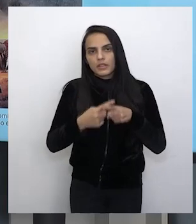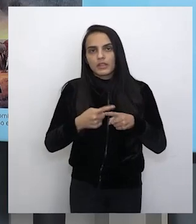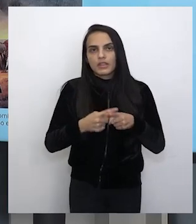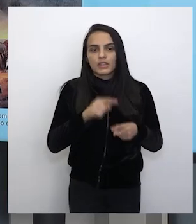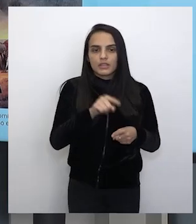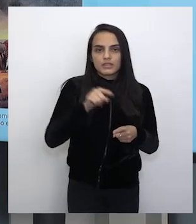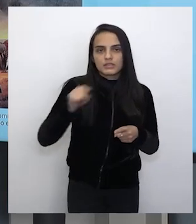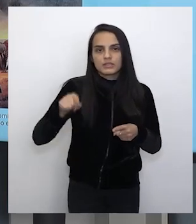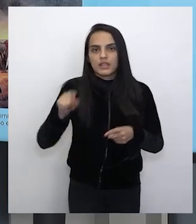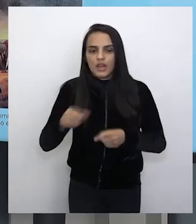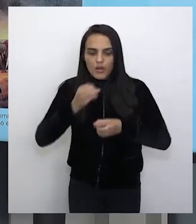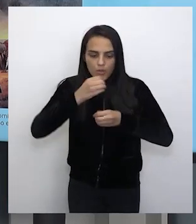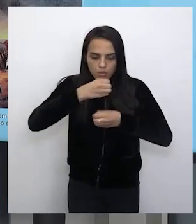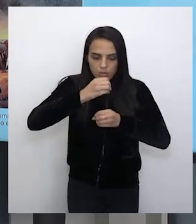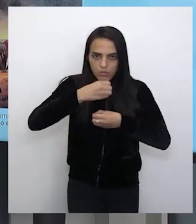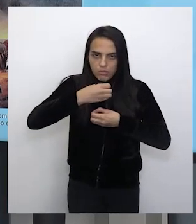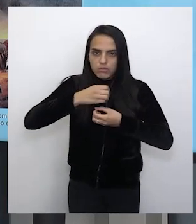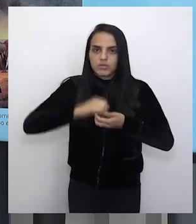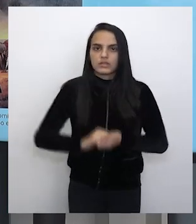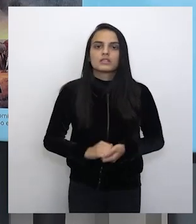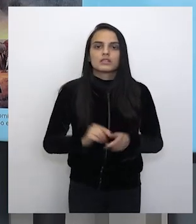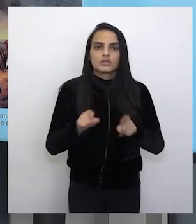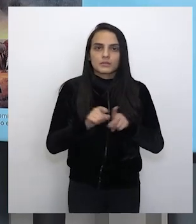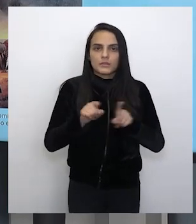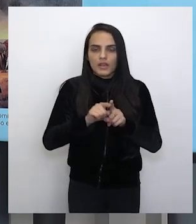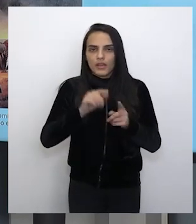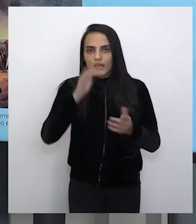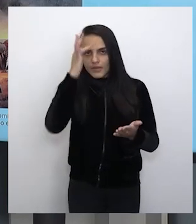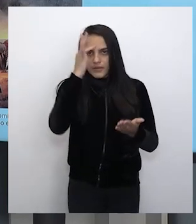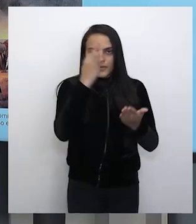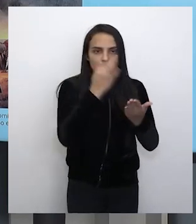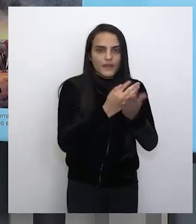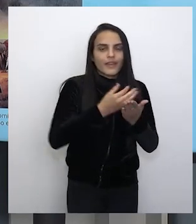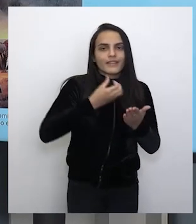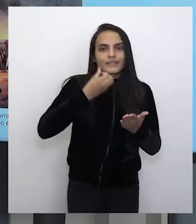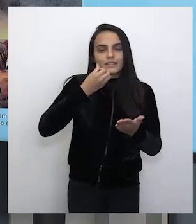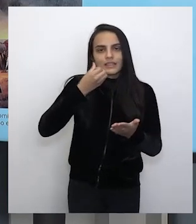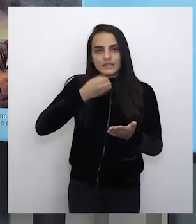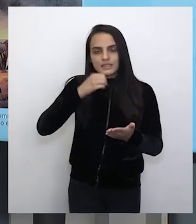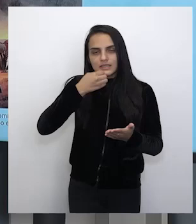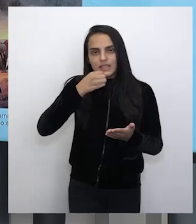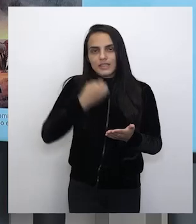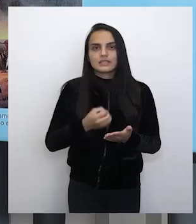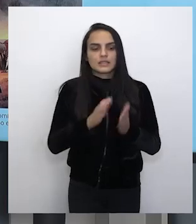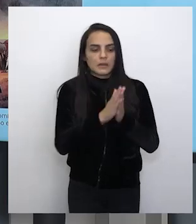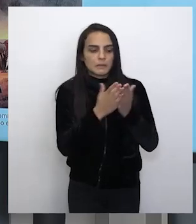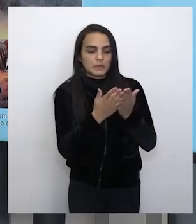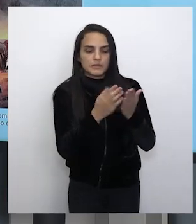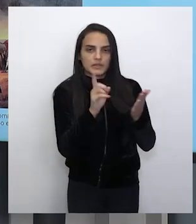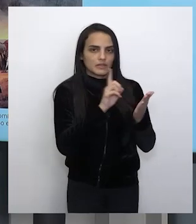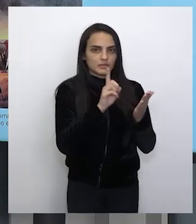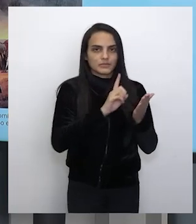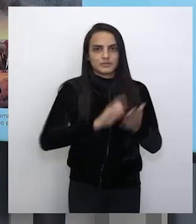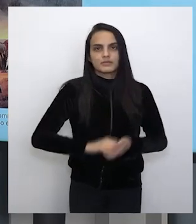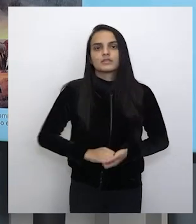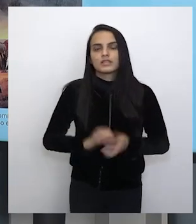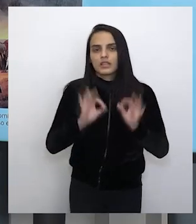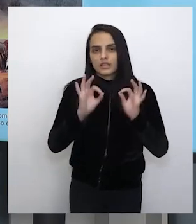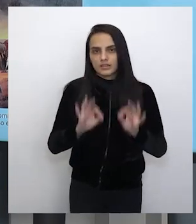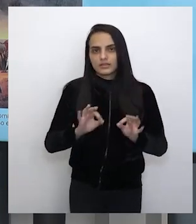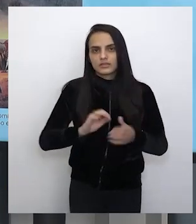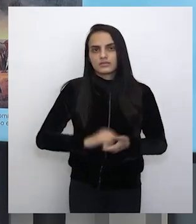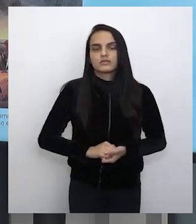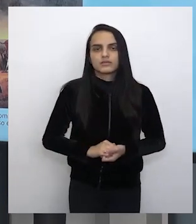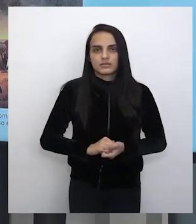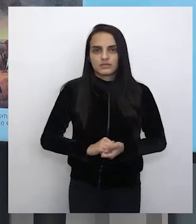eram cientistas e eles colocavam a fé na ciência e não na religião cega, como era pregado até então, tá certo?